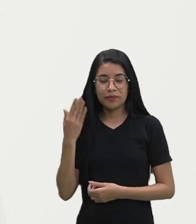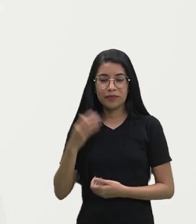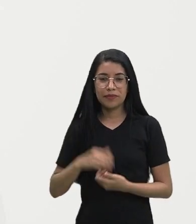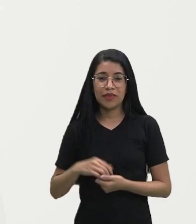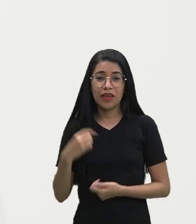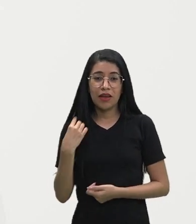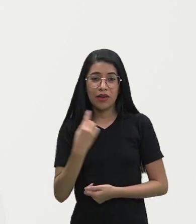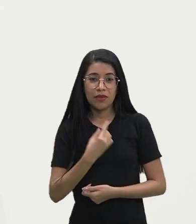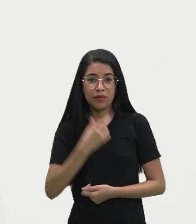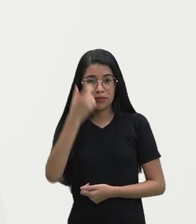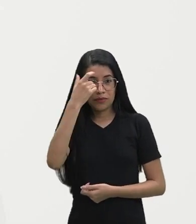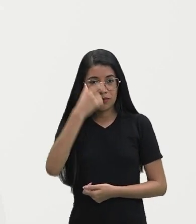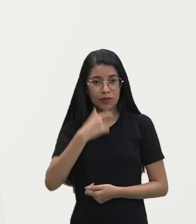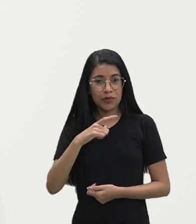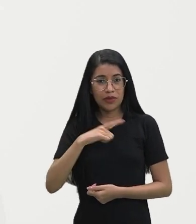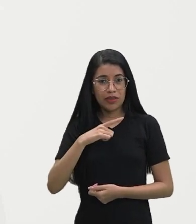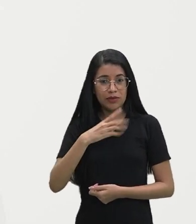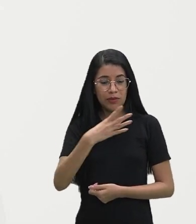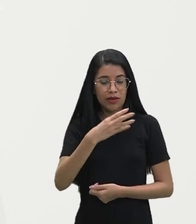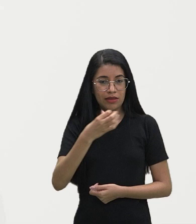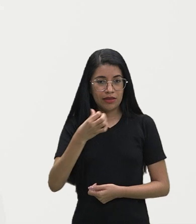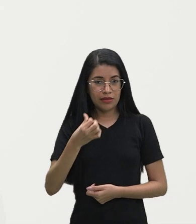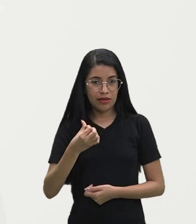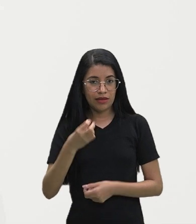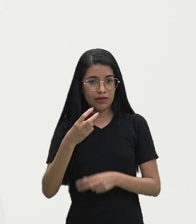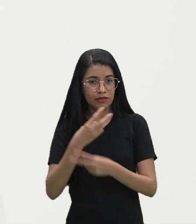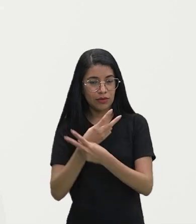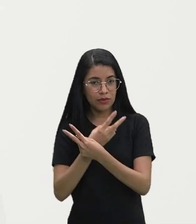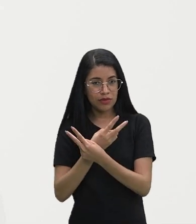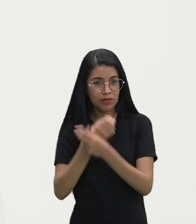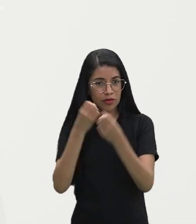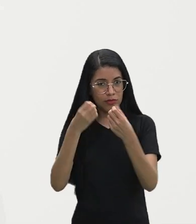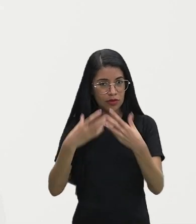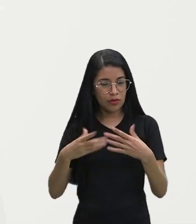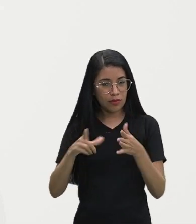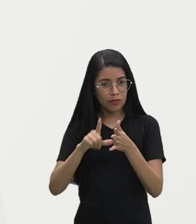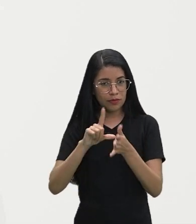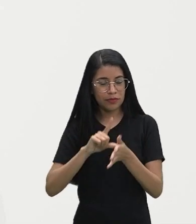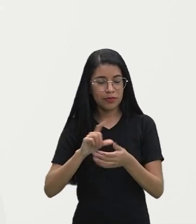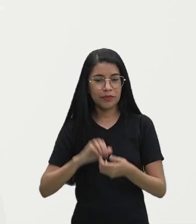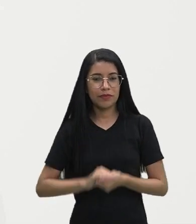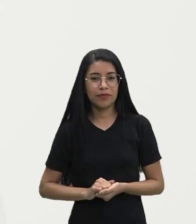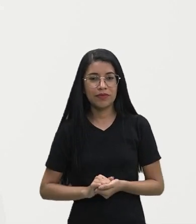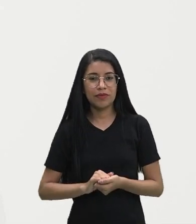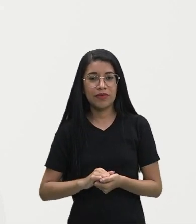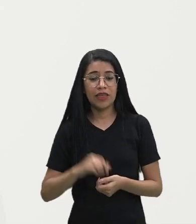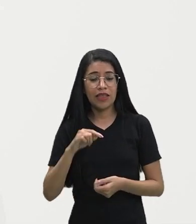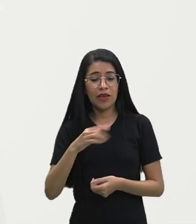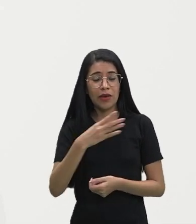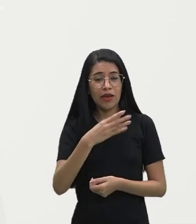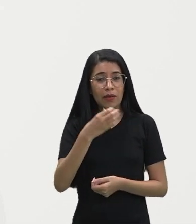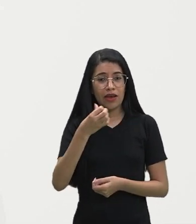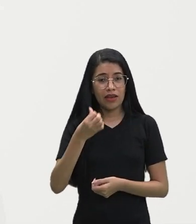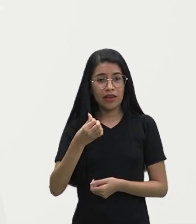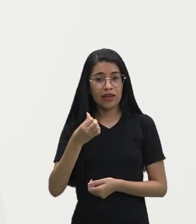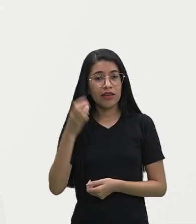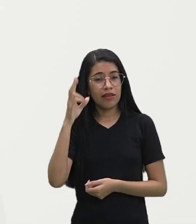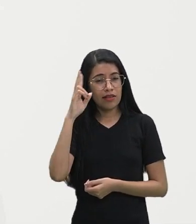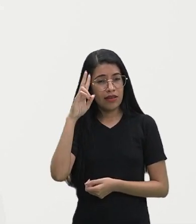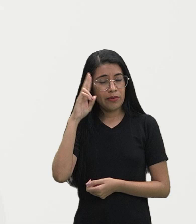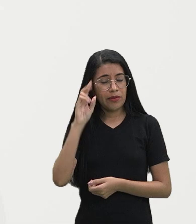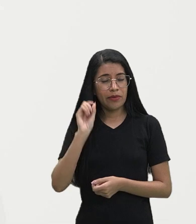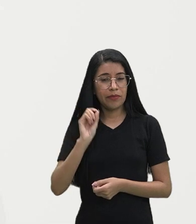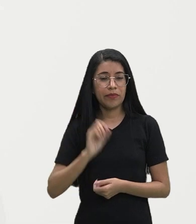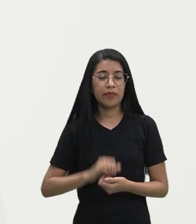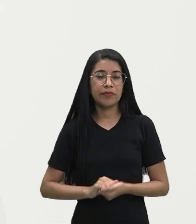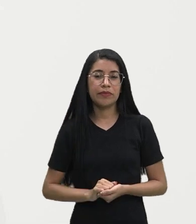seres humanos, temos 46 cromossomos, como eu falei para vocês, tá? Esses 46 cromossomos, lembra? O